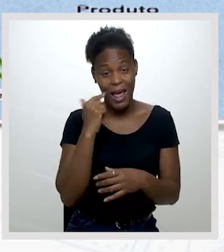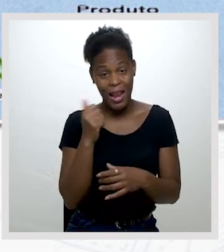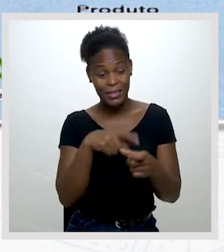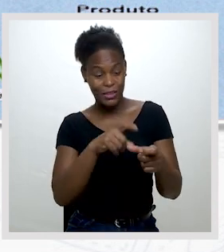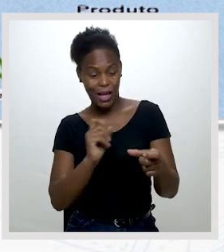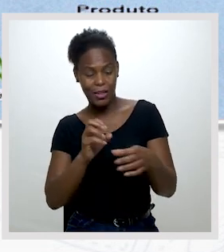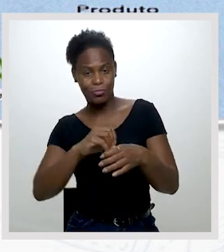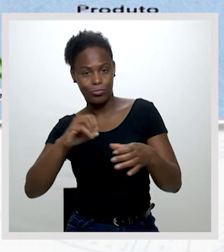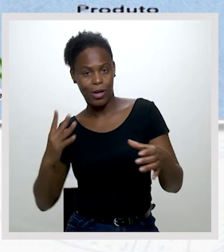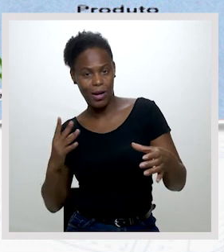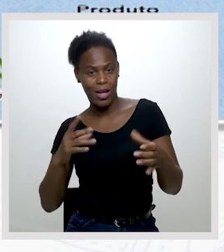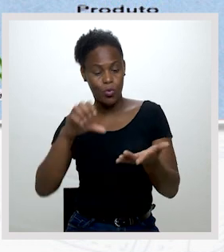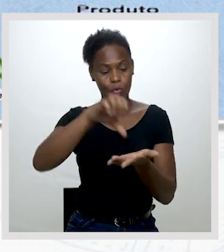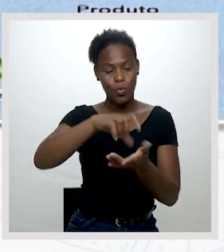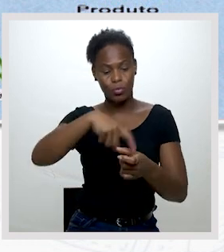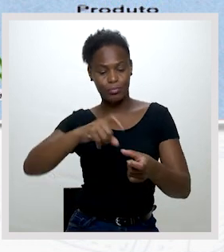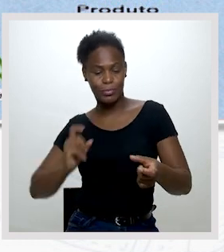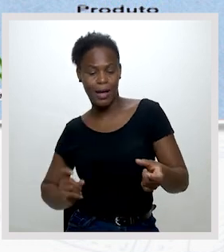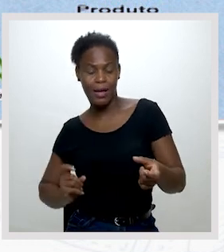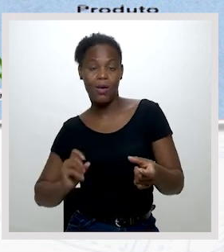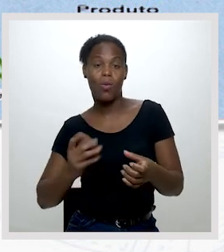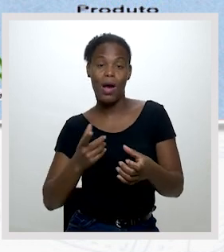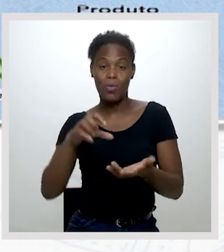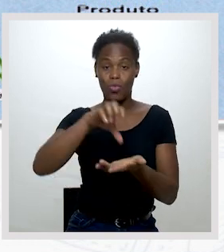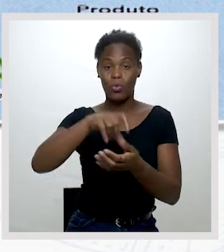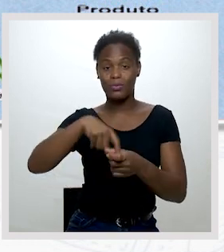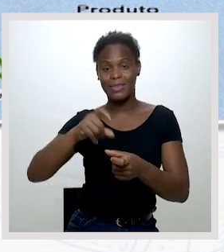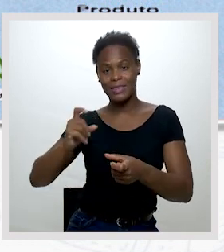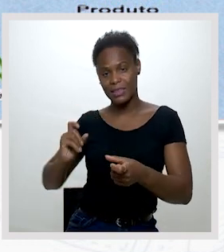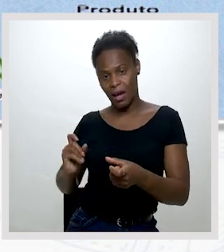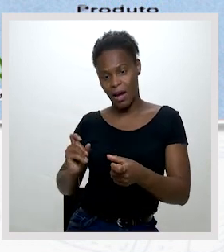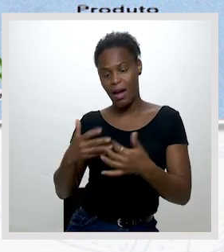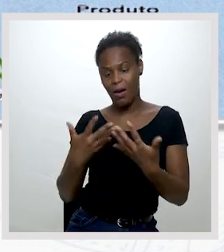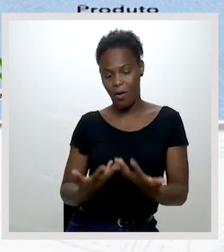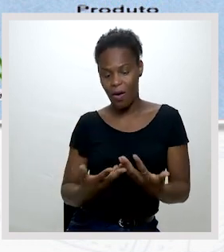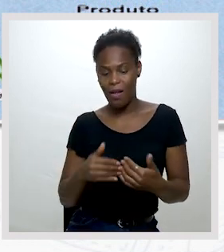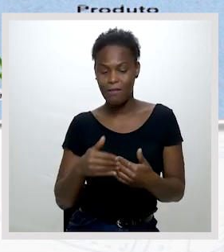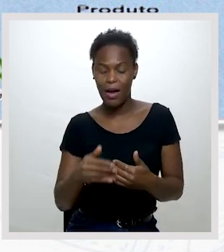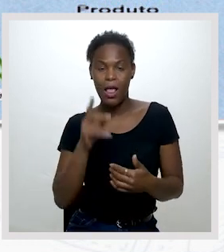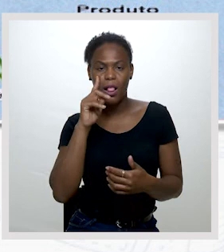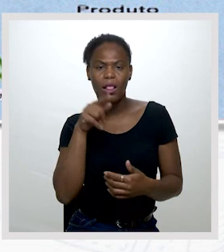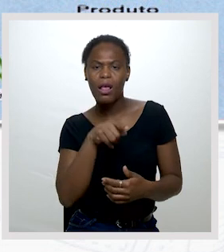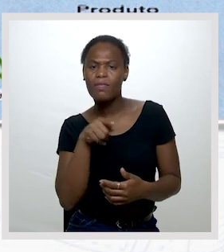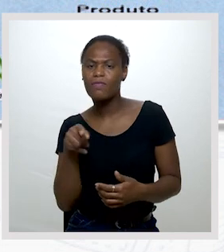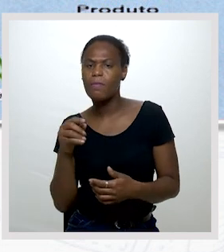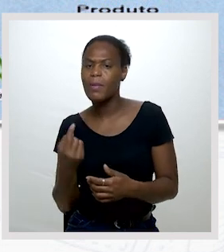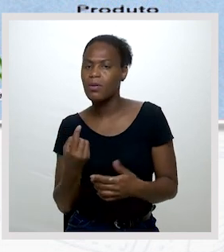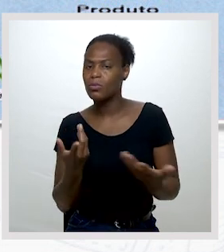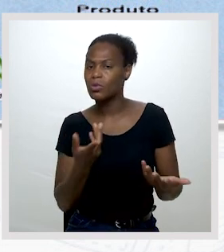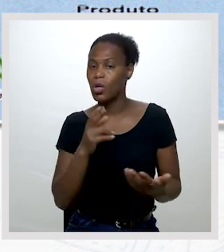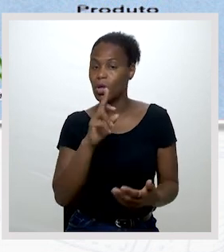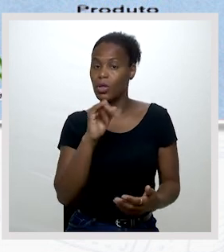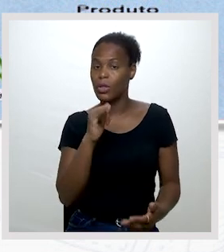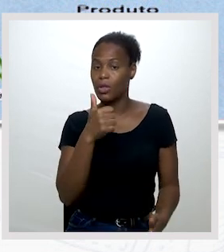daí ela sai para fora do núcleo e, saindo fora do núcleo, é agora a partir daqui identificado